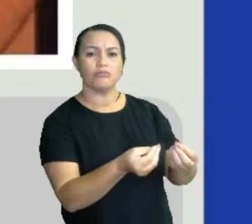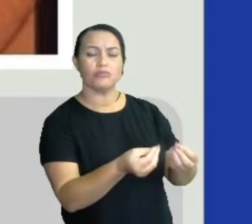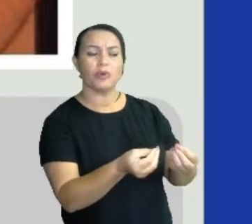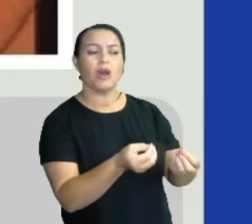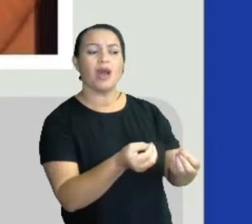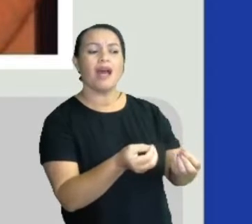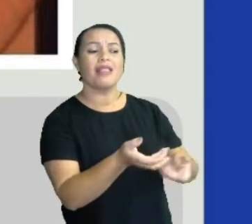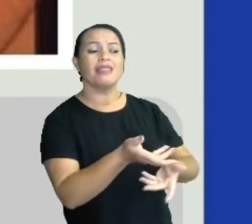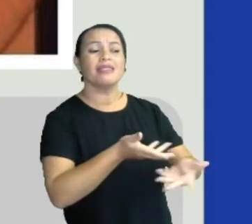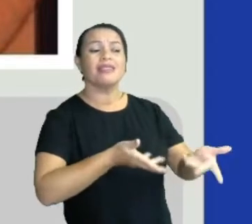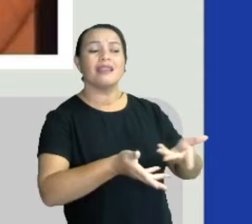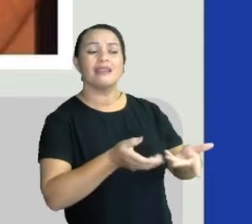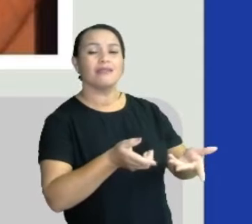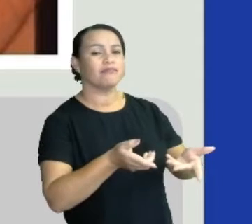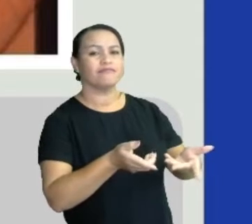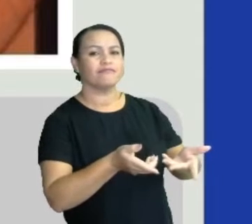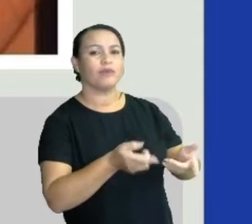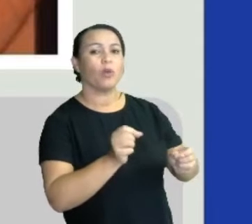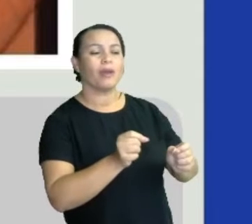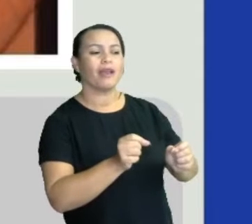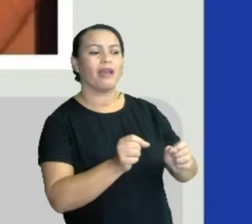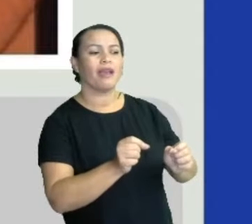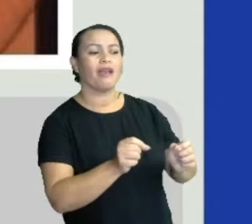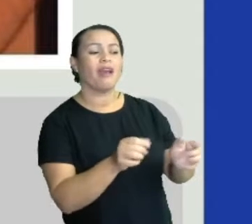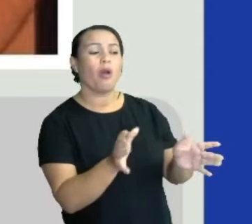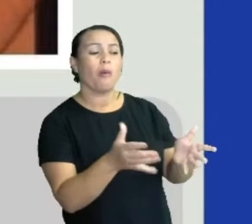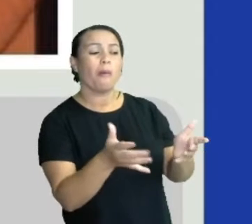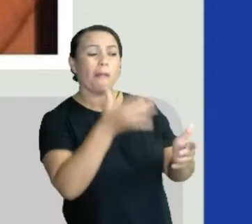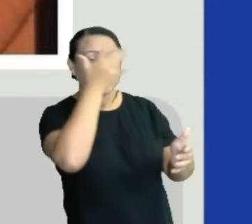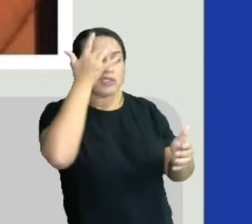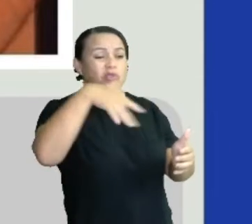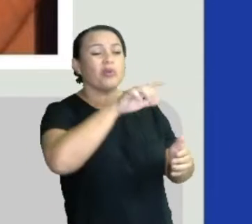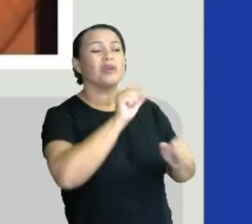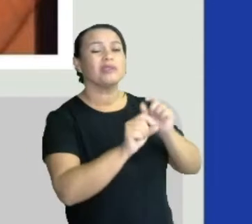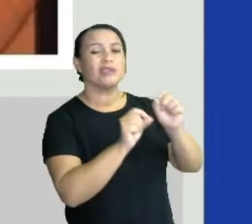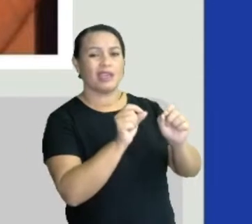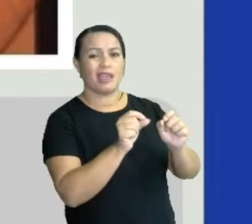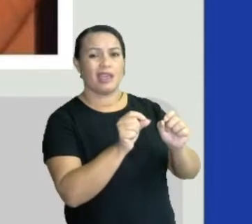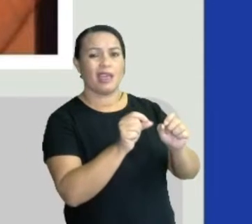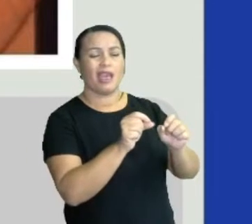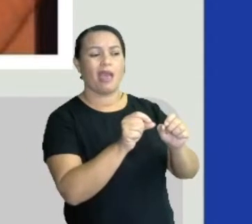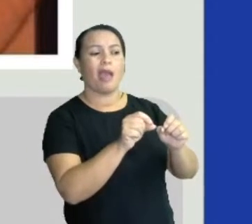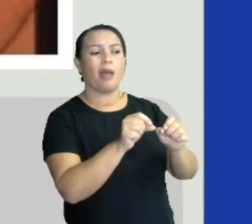povos subjugados, ou seja, povos que dependiam